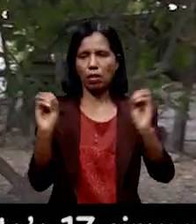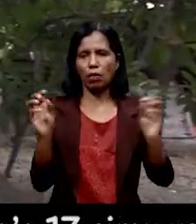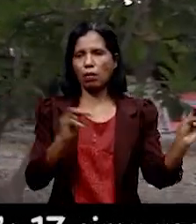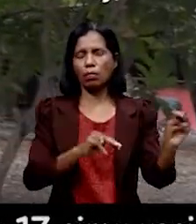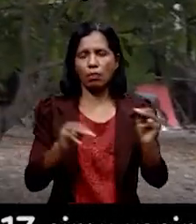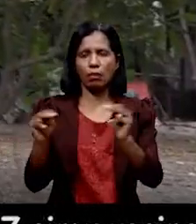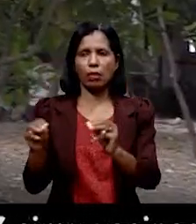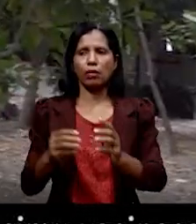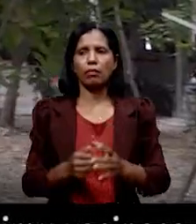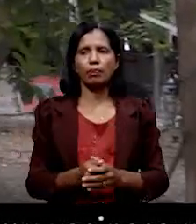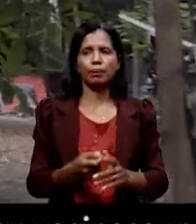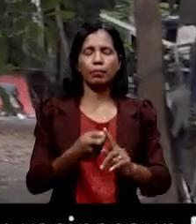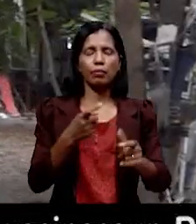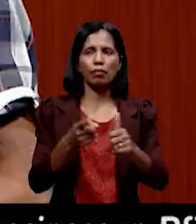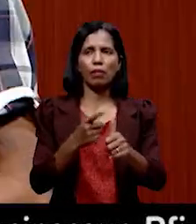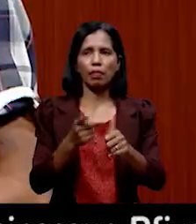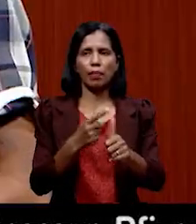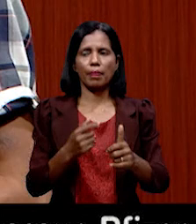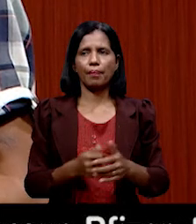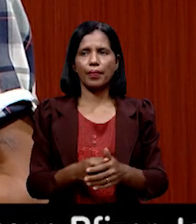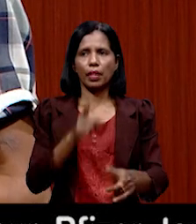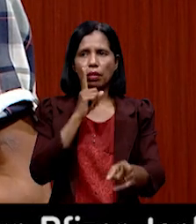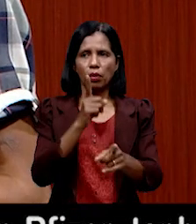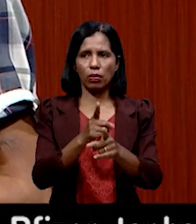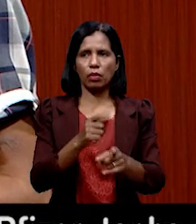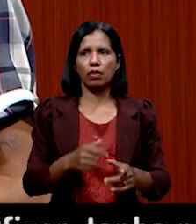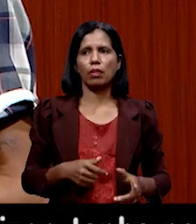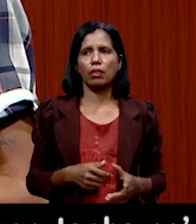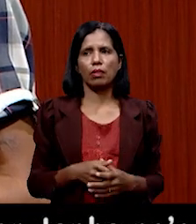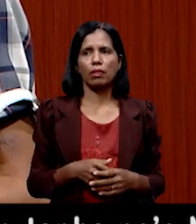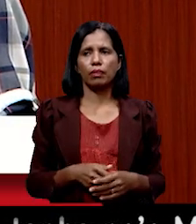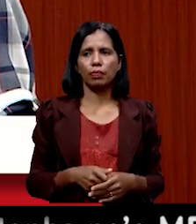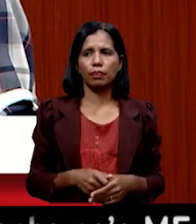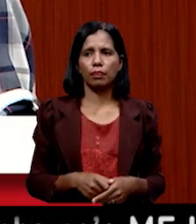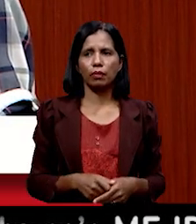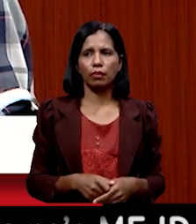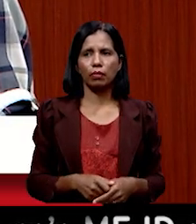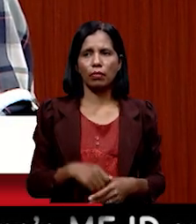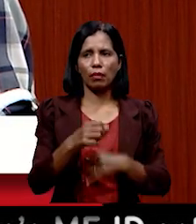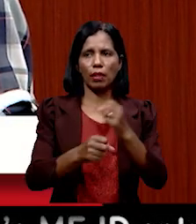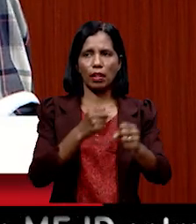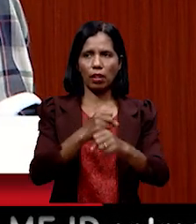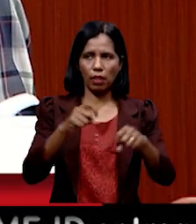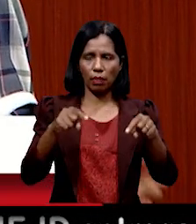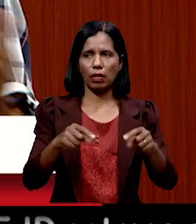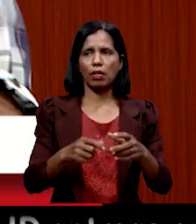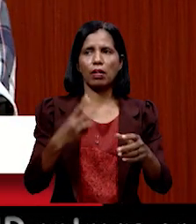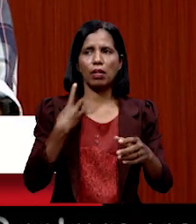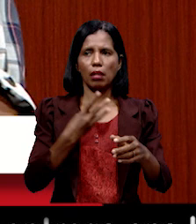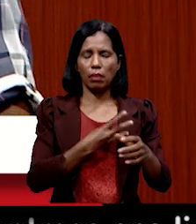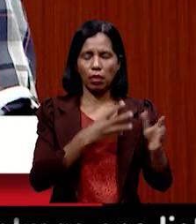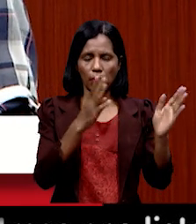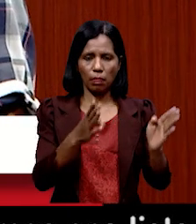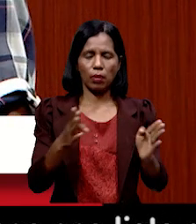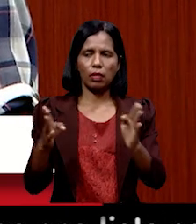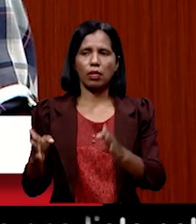Eh, juci ni se quedas, eh, los despejos ne, eh, tinen denema, fuensai, meni a proceso diálogo